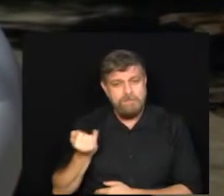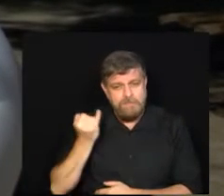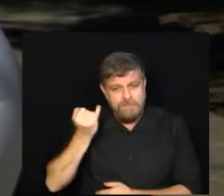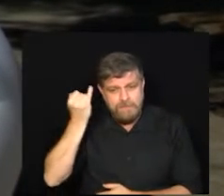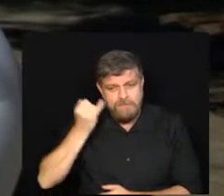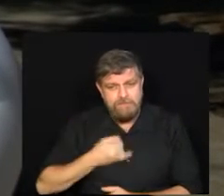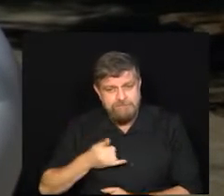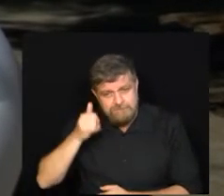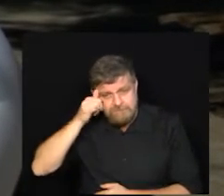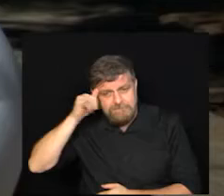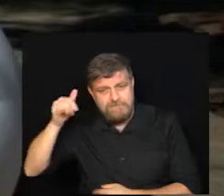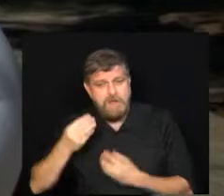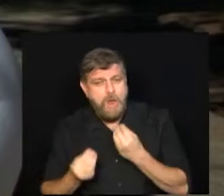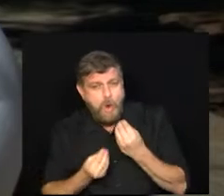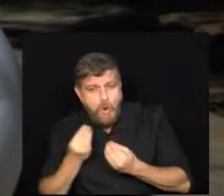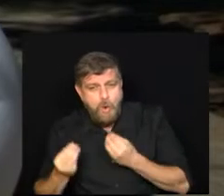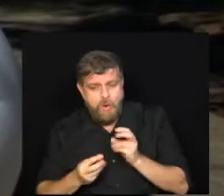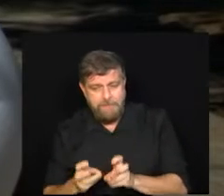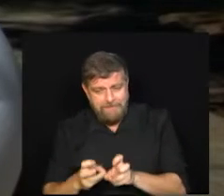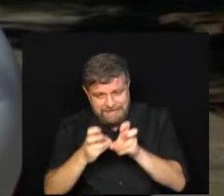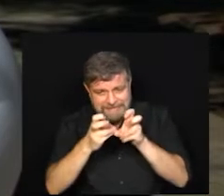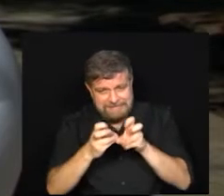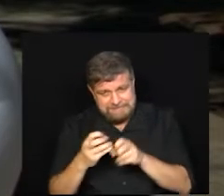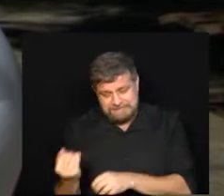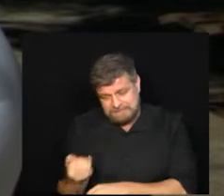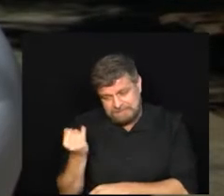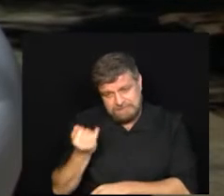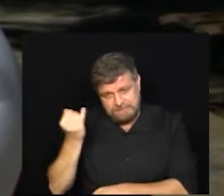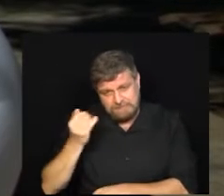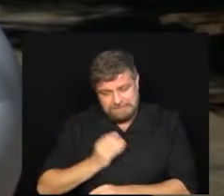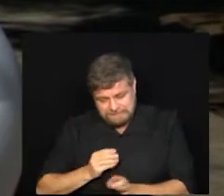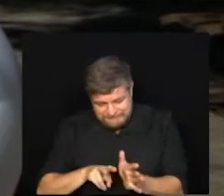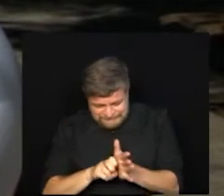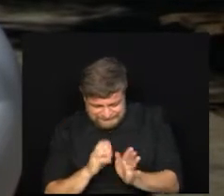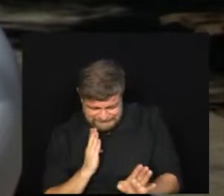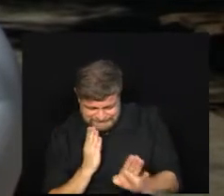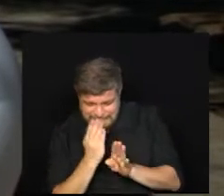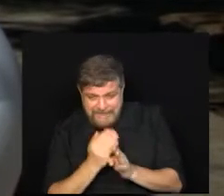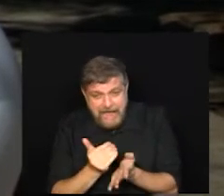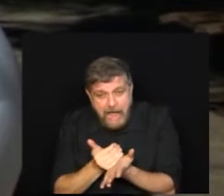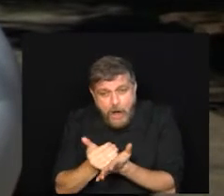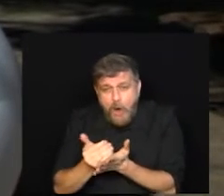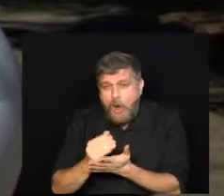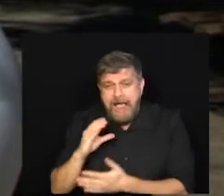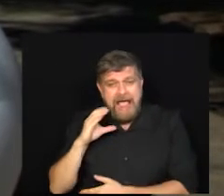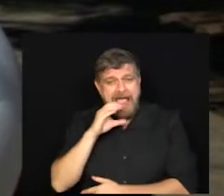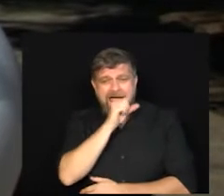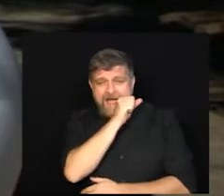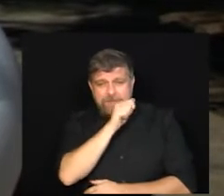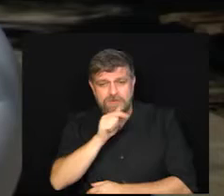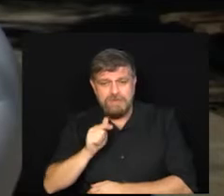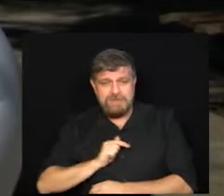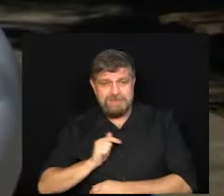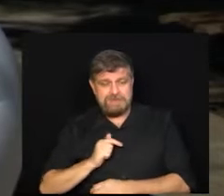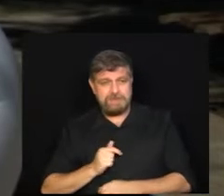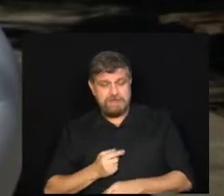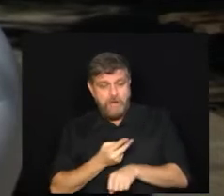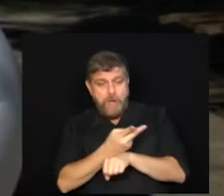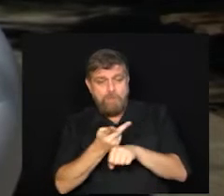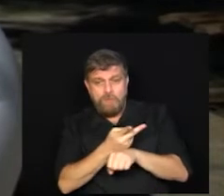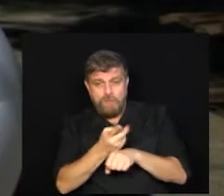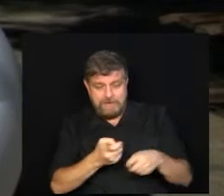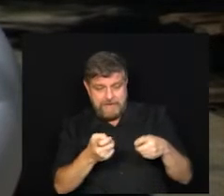fazer a prevenção, né? Como todo tipo de câncer, o importante mesmo é você ter o diagnóstico precoce, buscar logo um